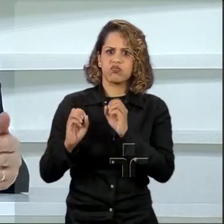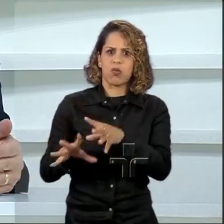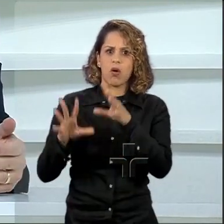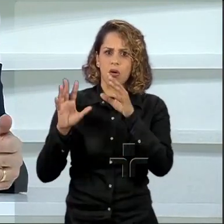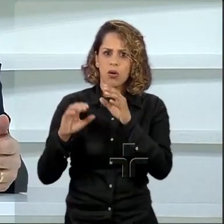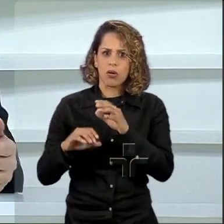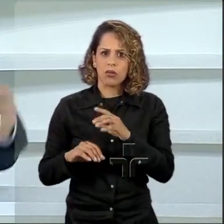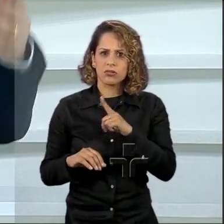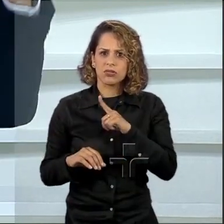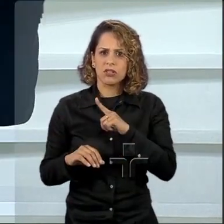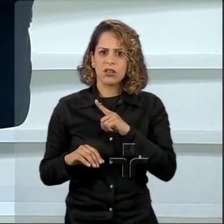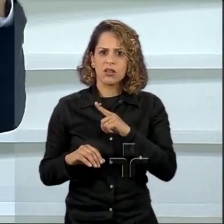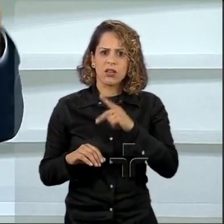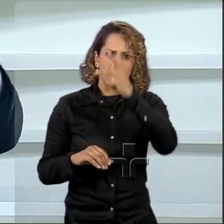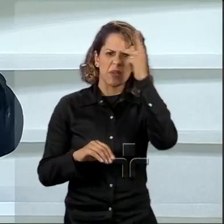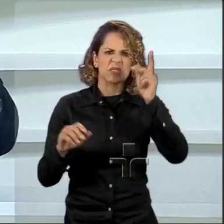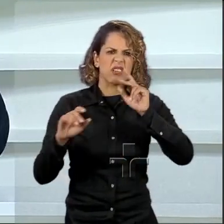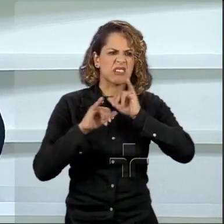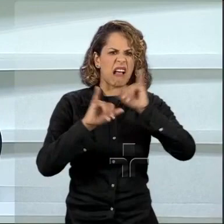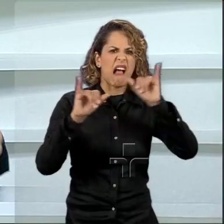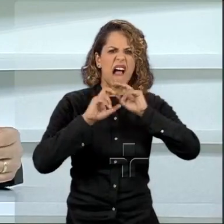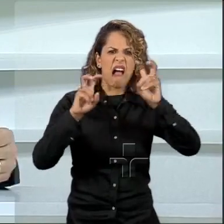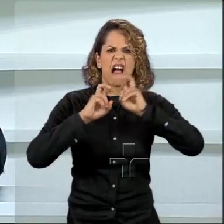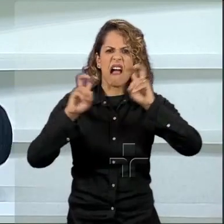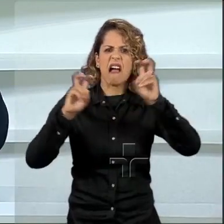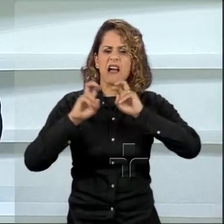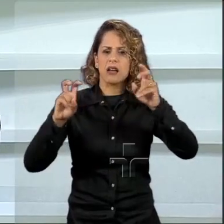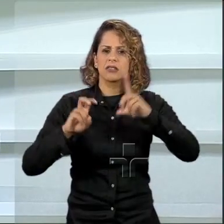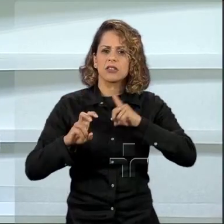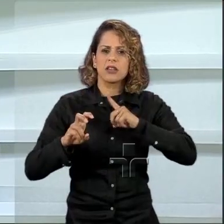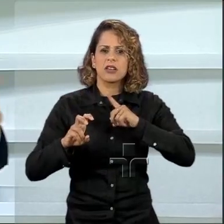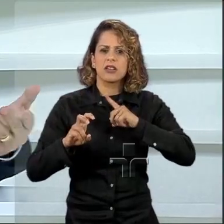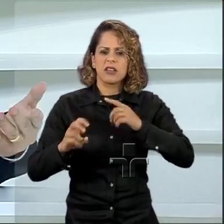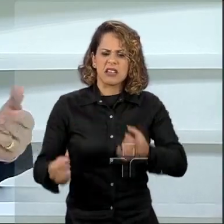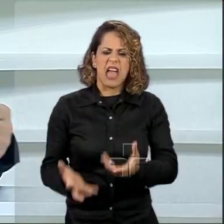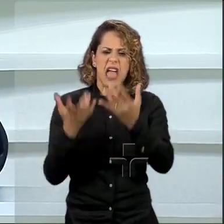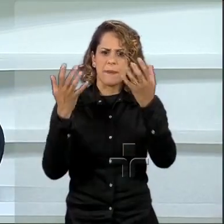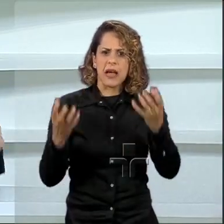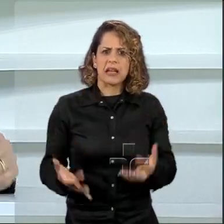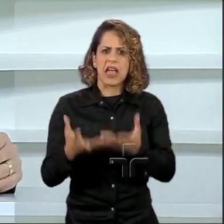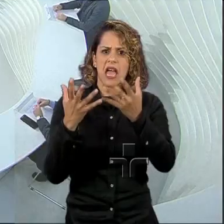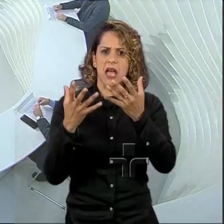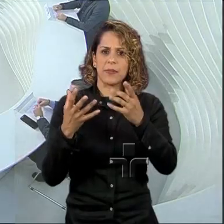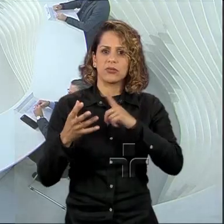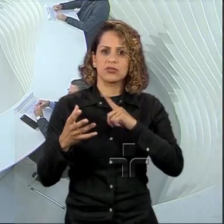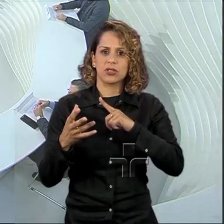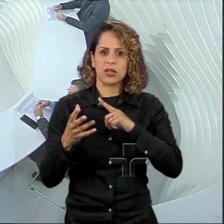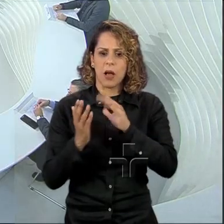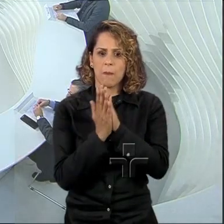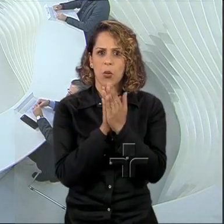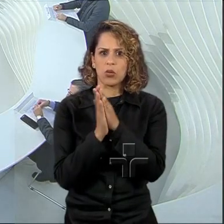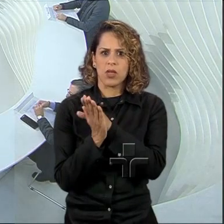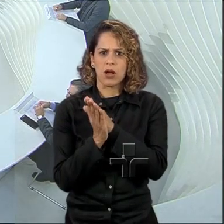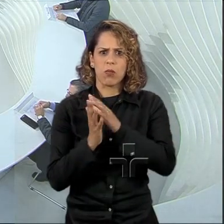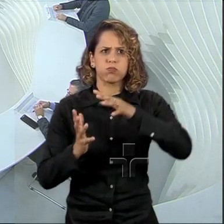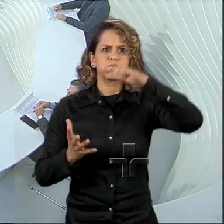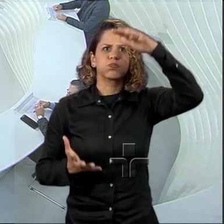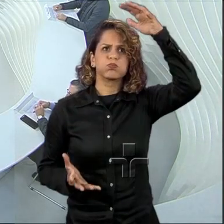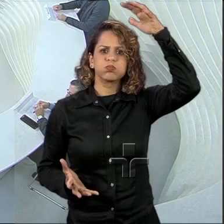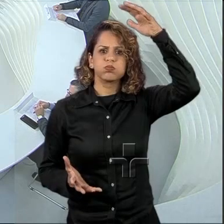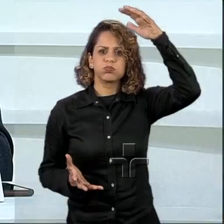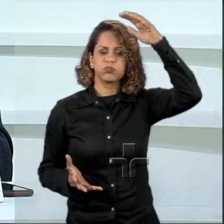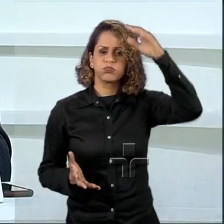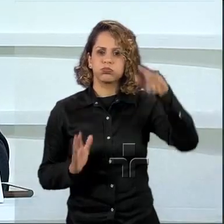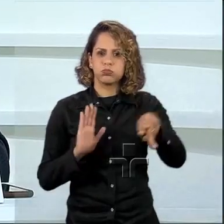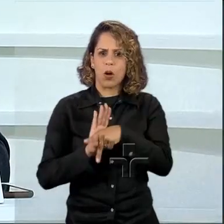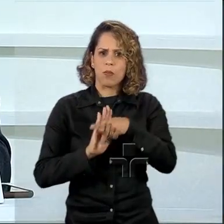queima. Bolsonaro com um enorme boneco inflável de um militar. É incrível como esse eleitor compra tudo que ele